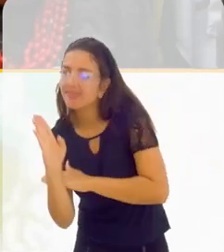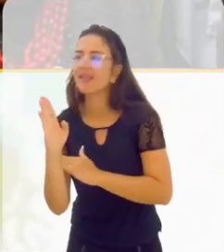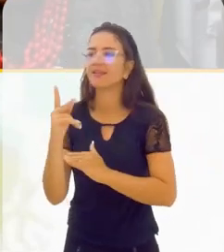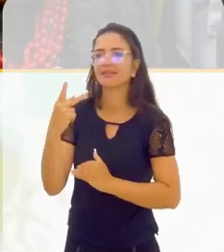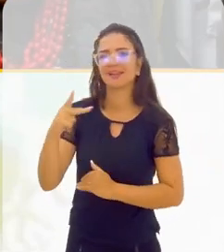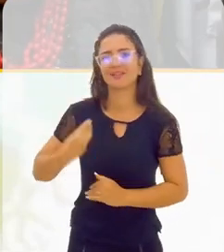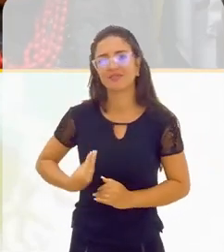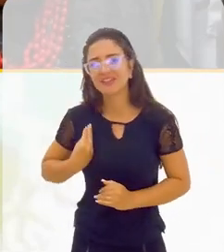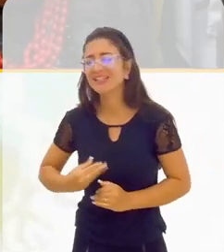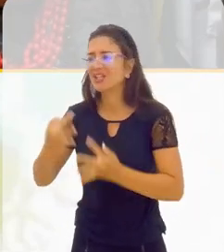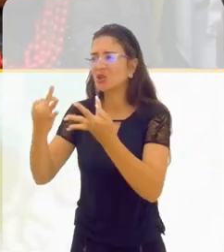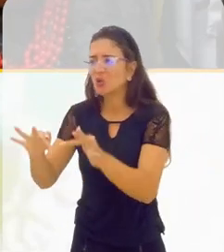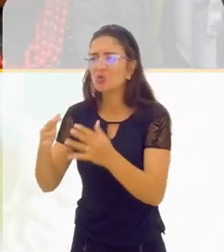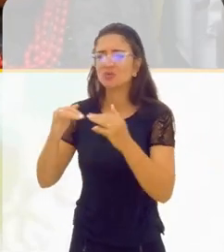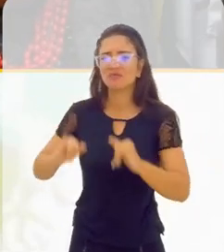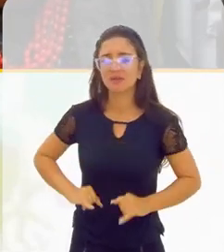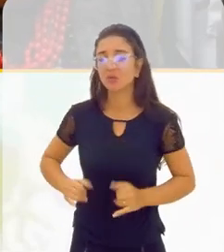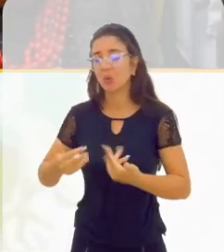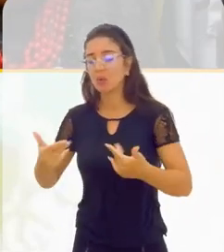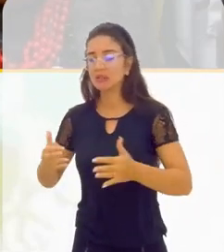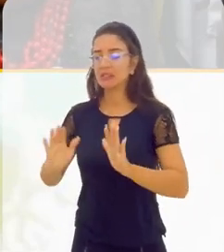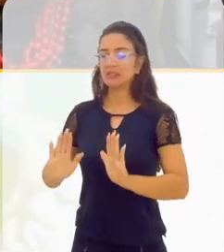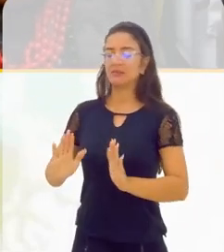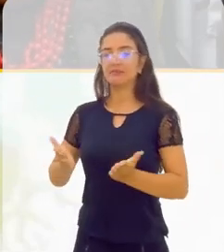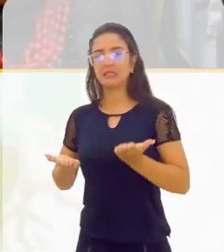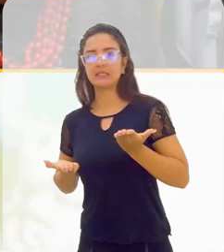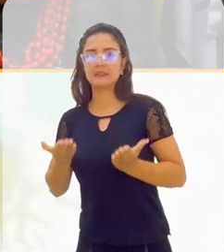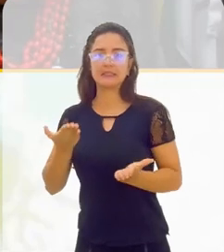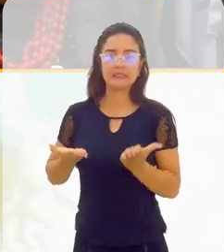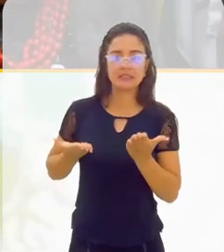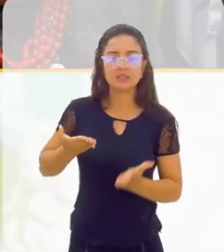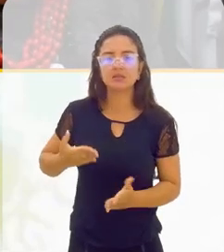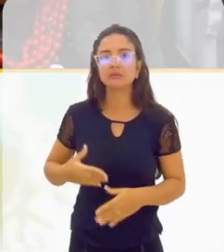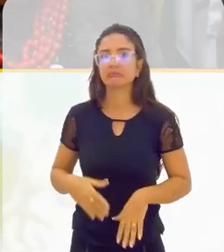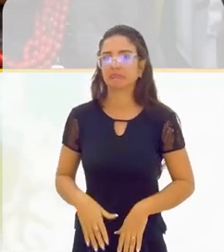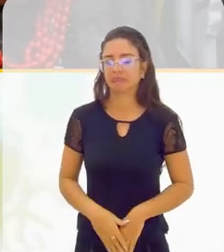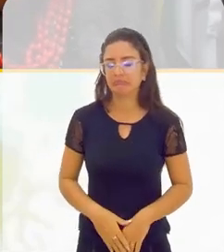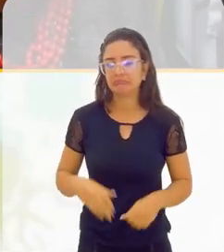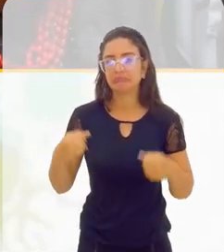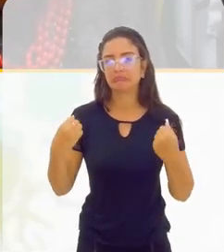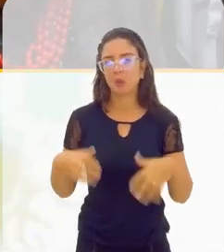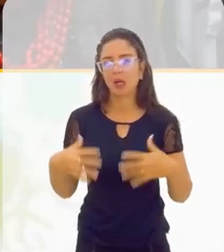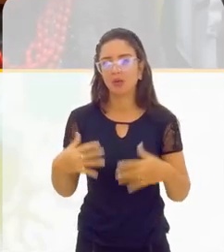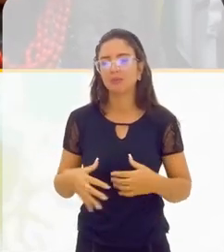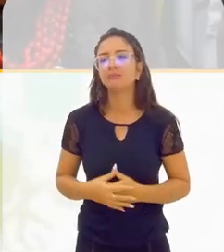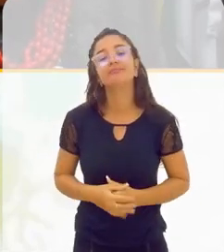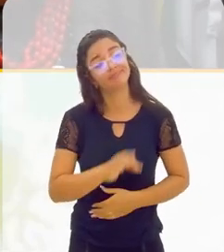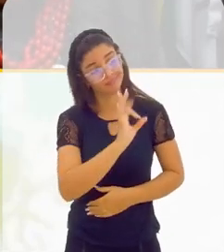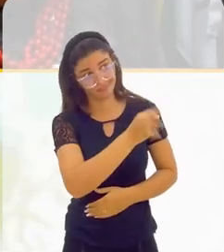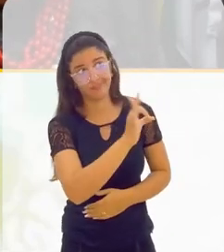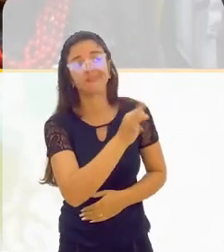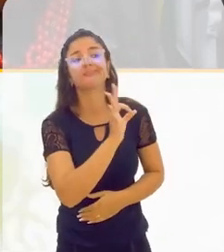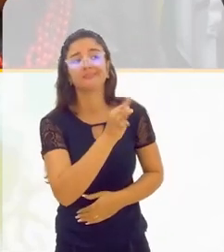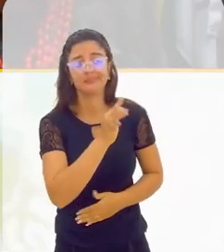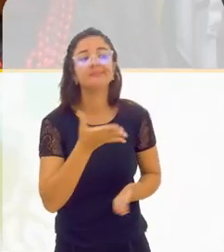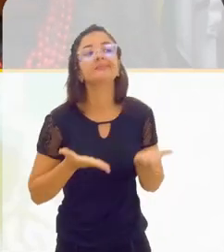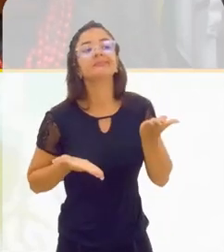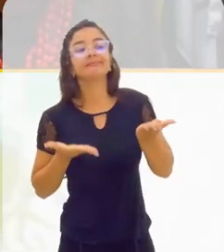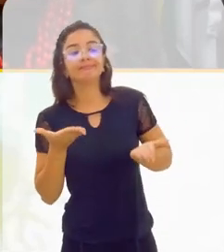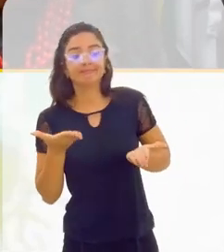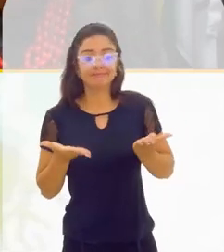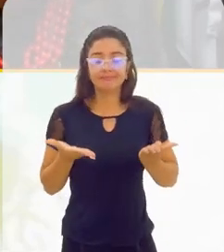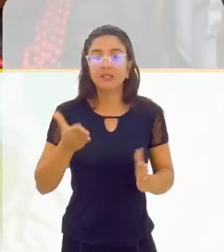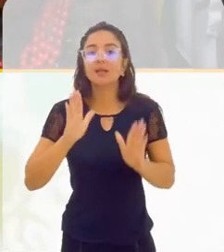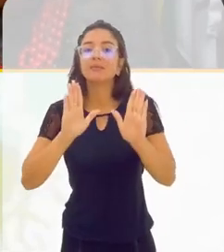naquela tristeza naquela dor é o equilíbrio eu acho que tem que ter é um equilíbrio